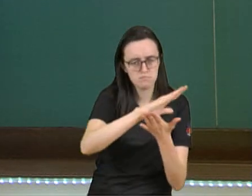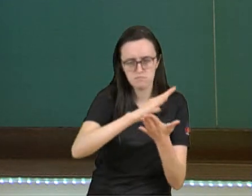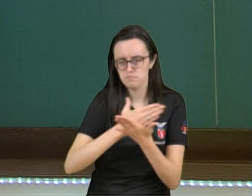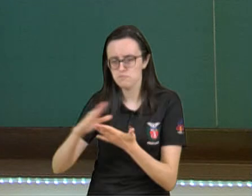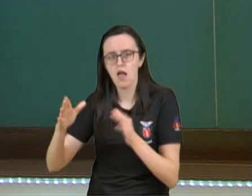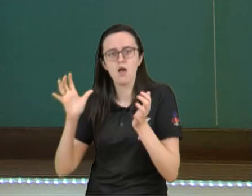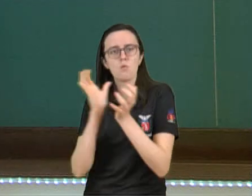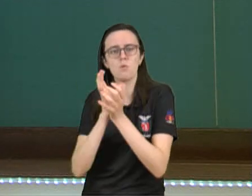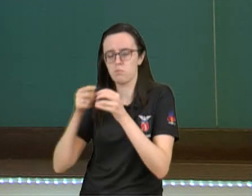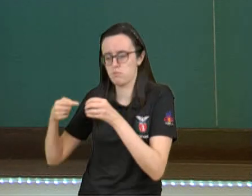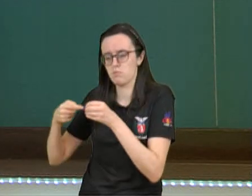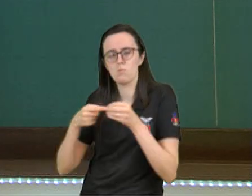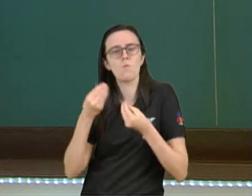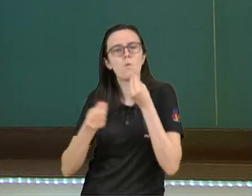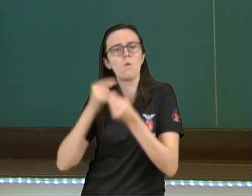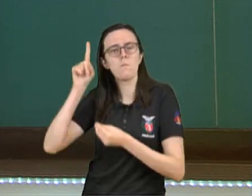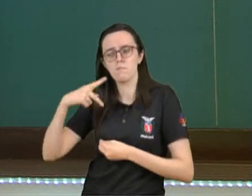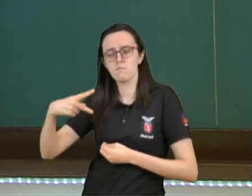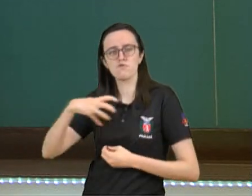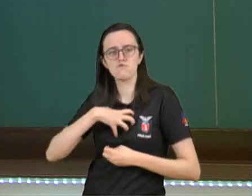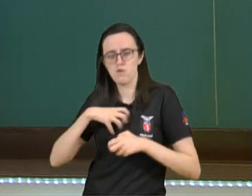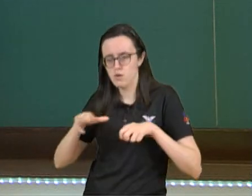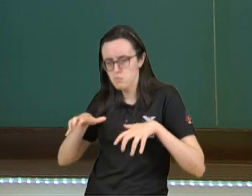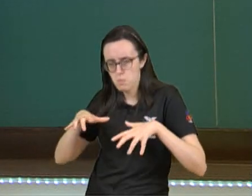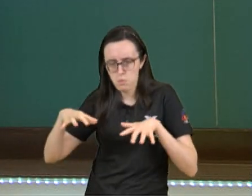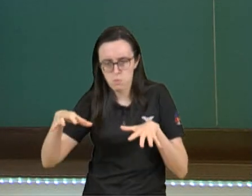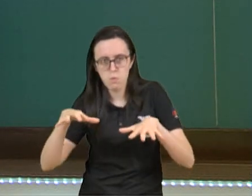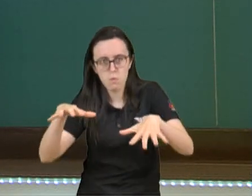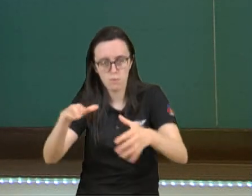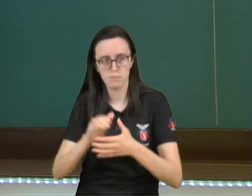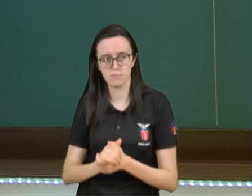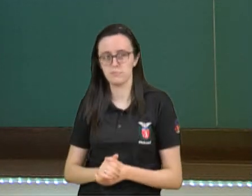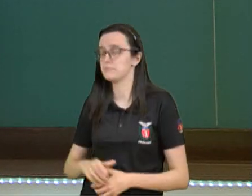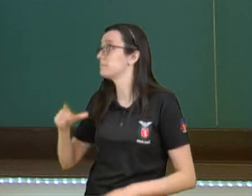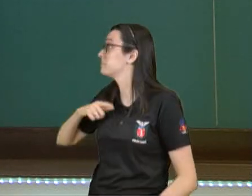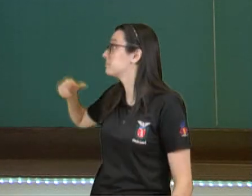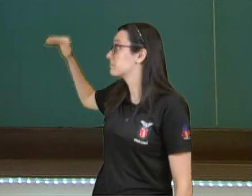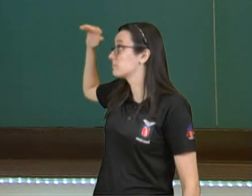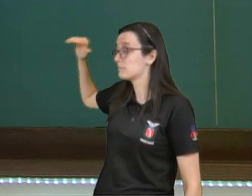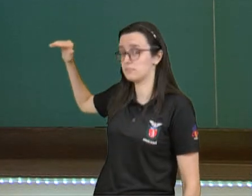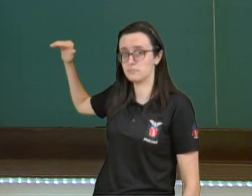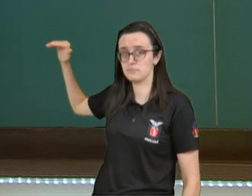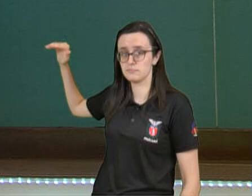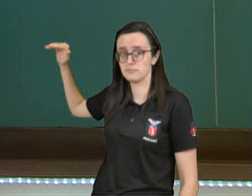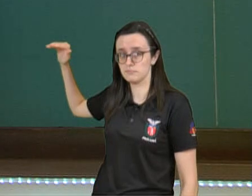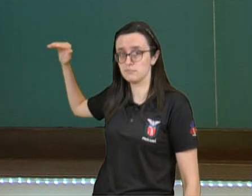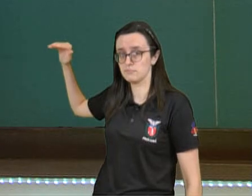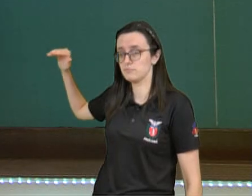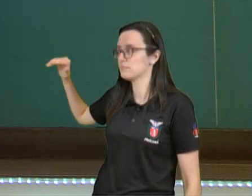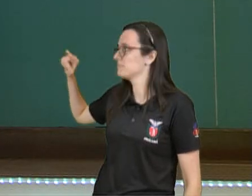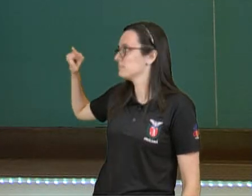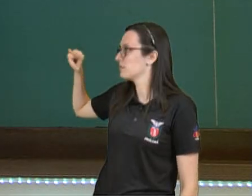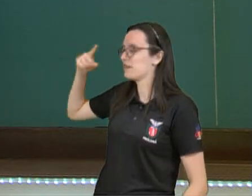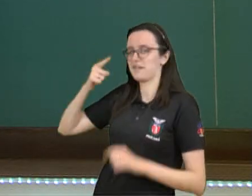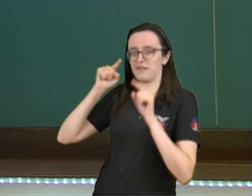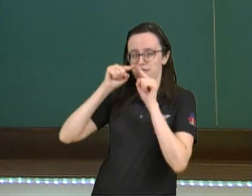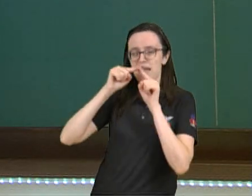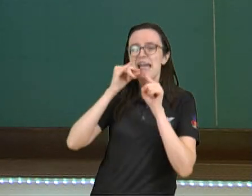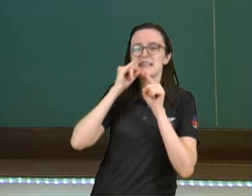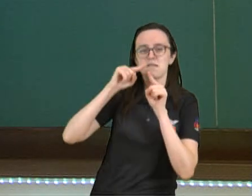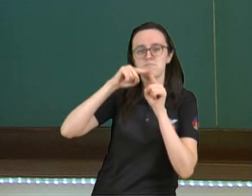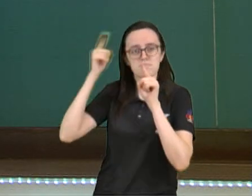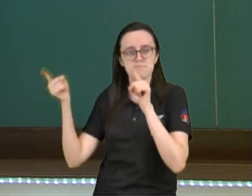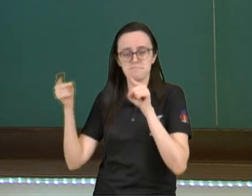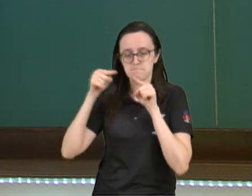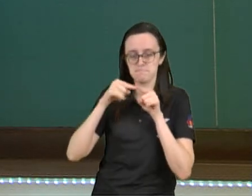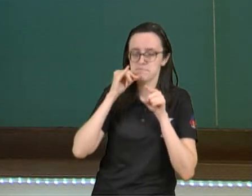os protozoários de acordo com a sua estrutura de locomoção. Risópodes, que utilizam os pseudópodes. Os flagelados, que